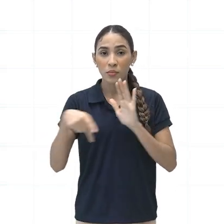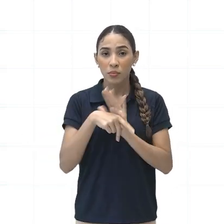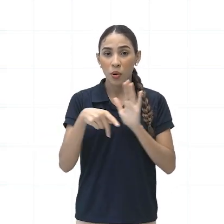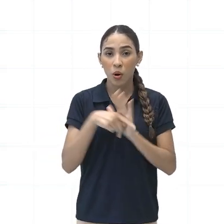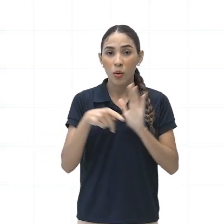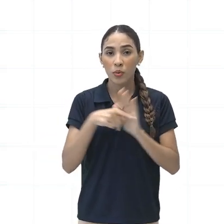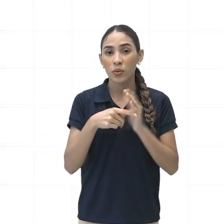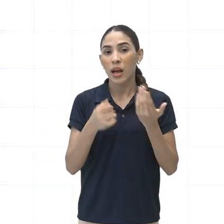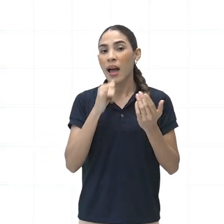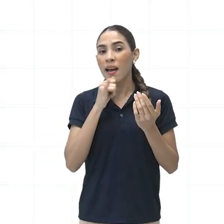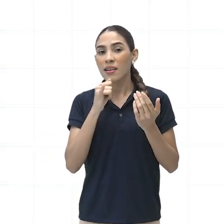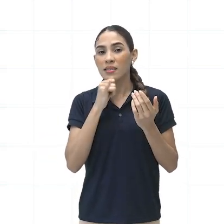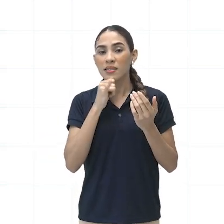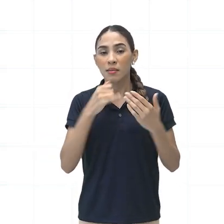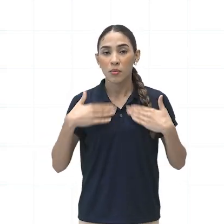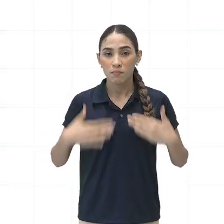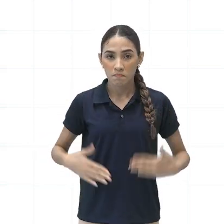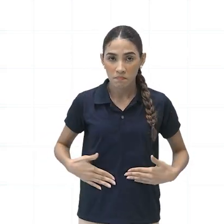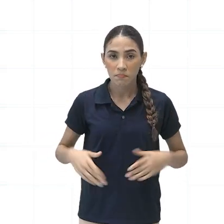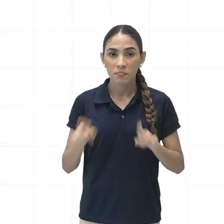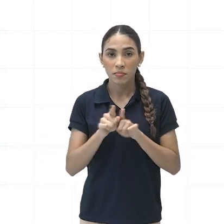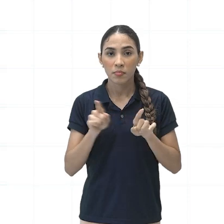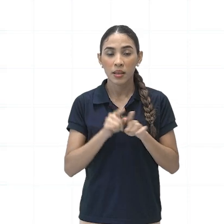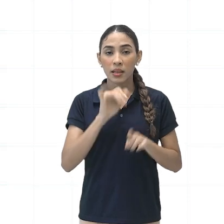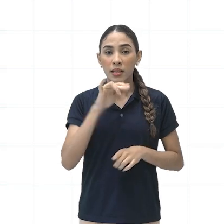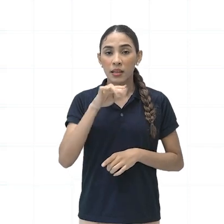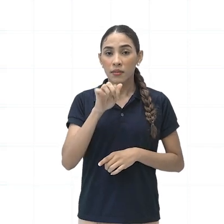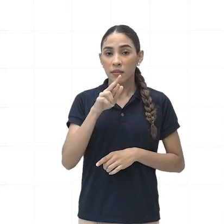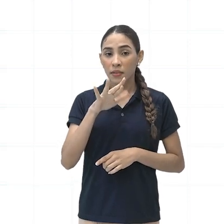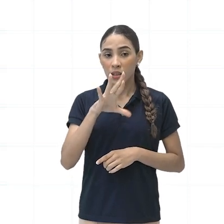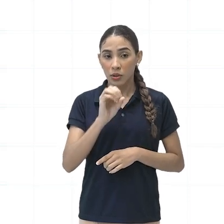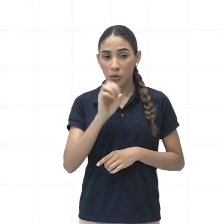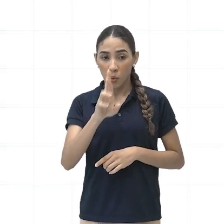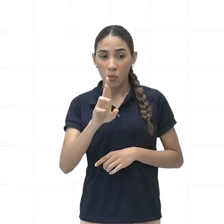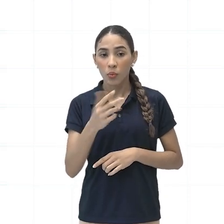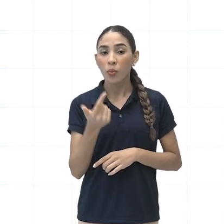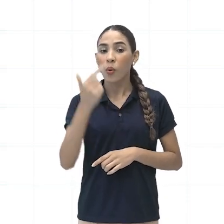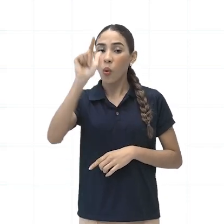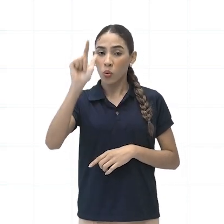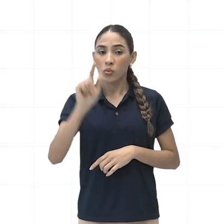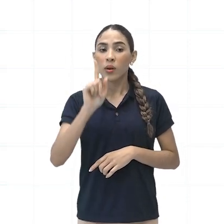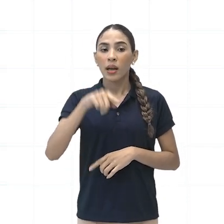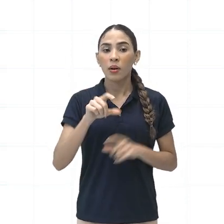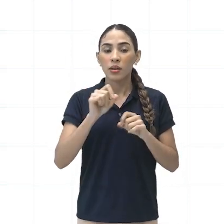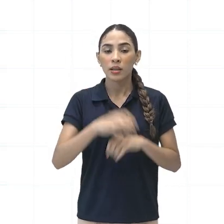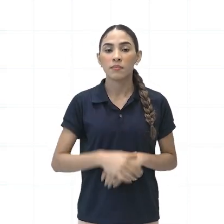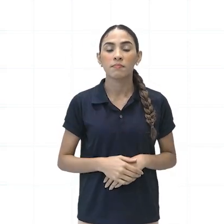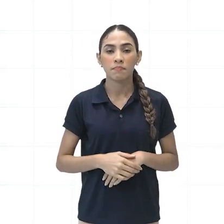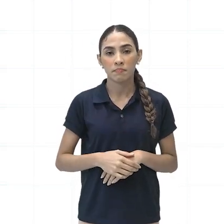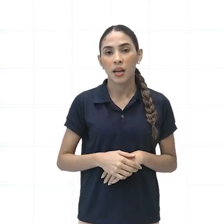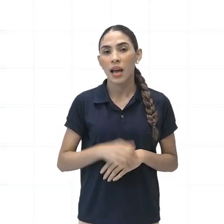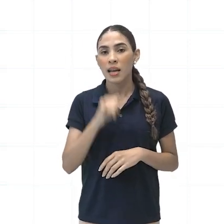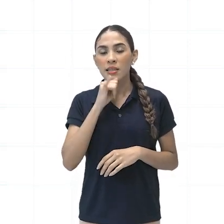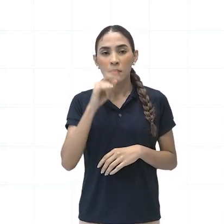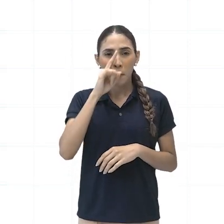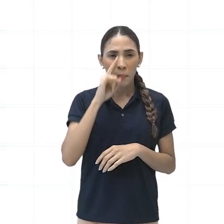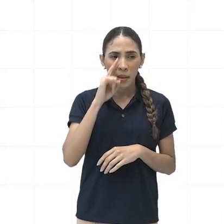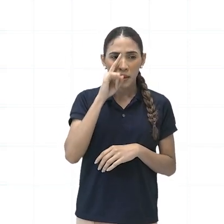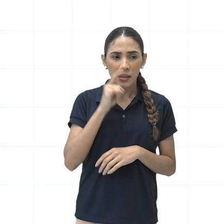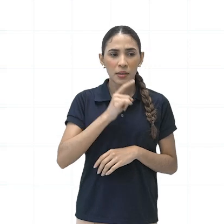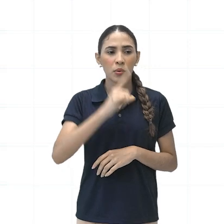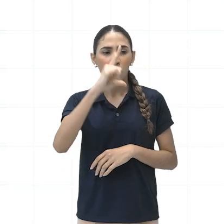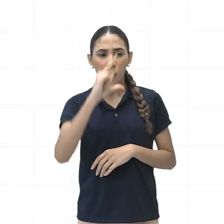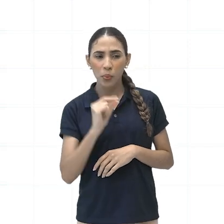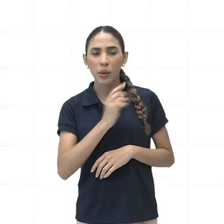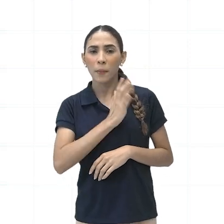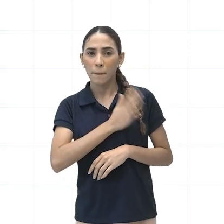membros superiores quanto inferiores. Outro benefício é a redução dos riscos de doenças